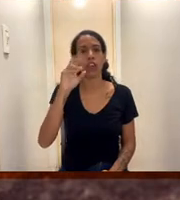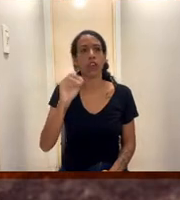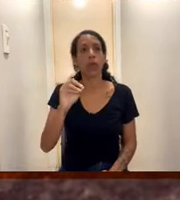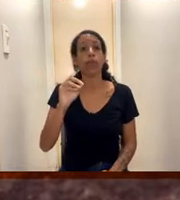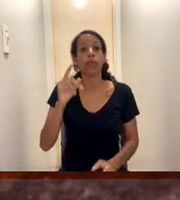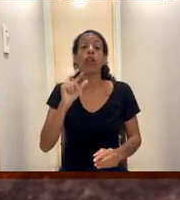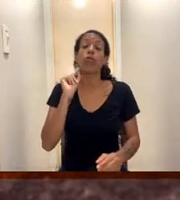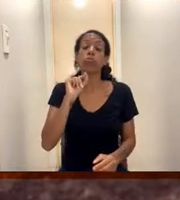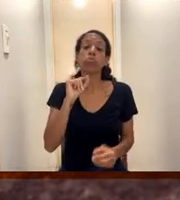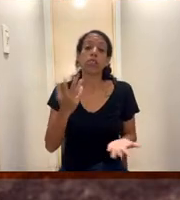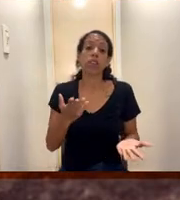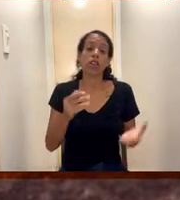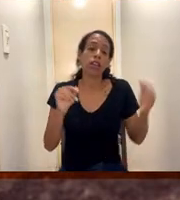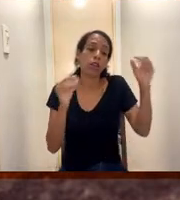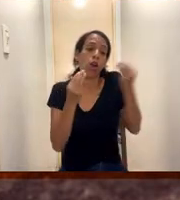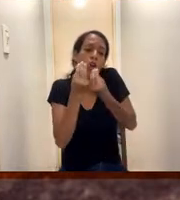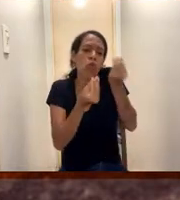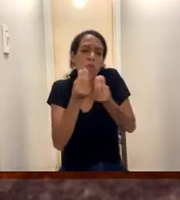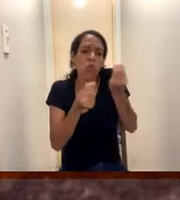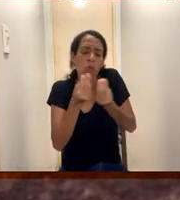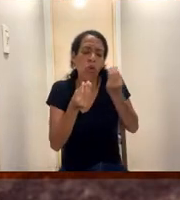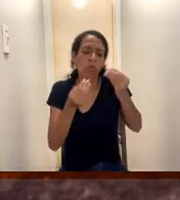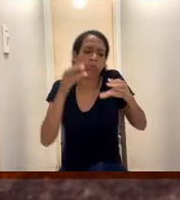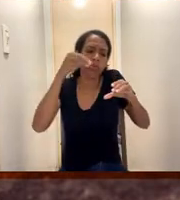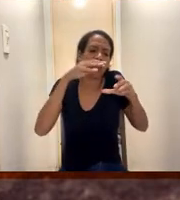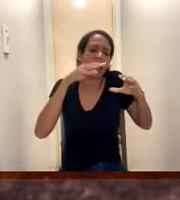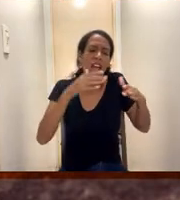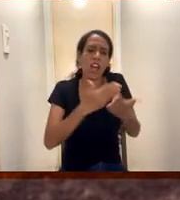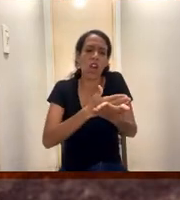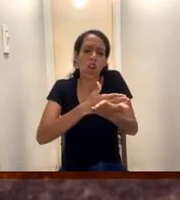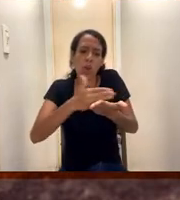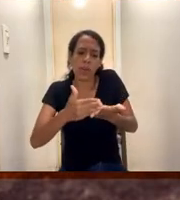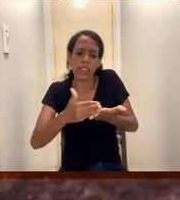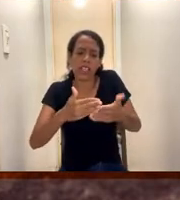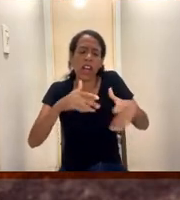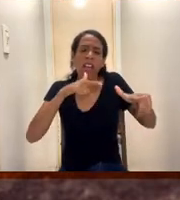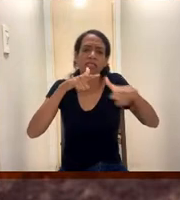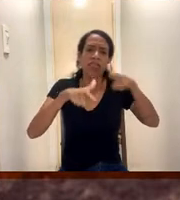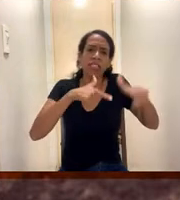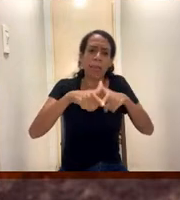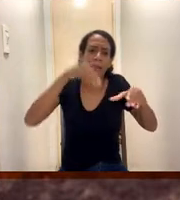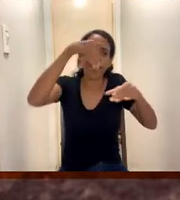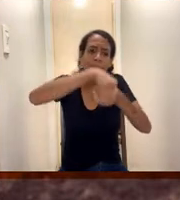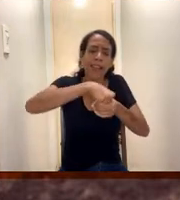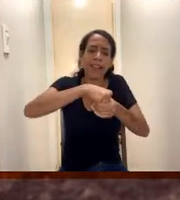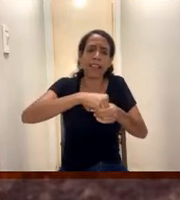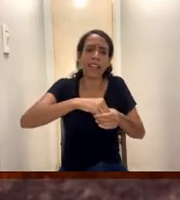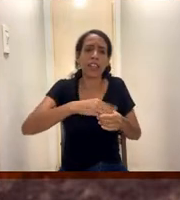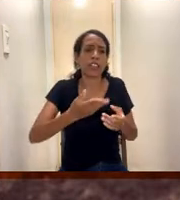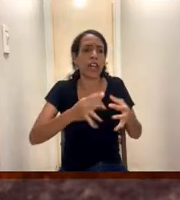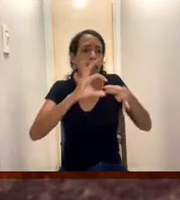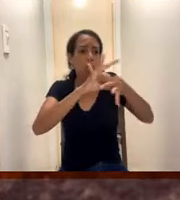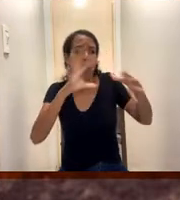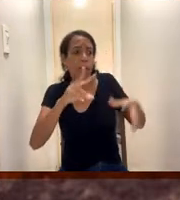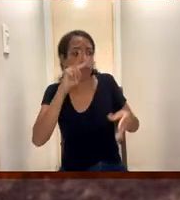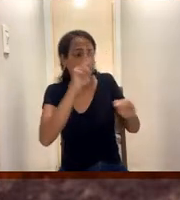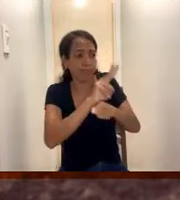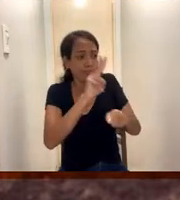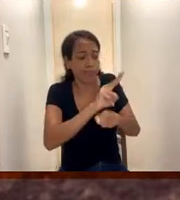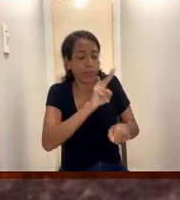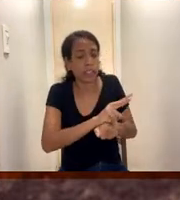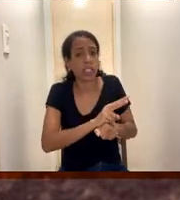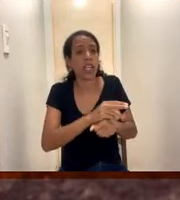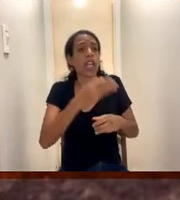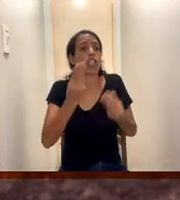a prática profissional em contexto de internação provisória, liberdade assistida, prestação de serviços